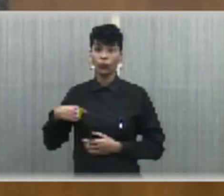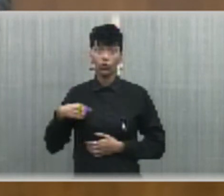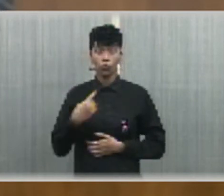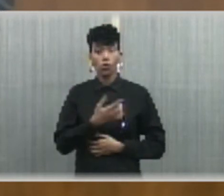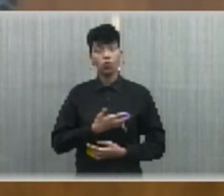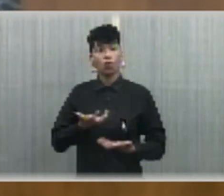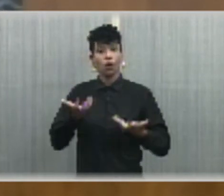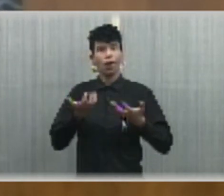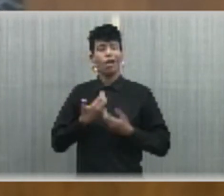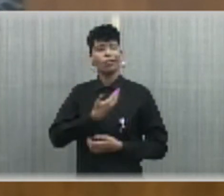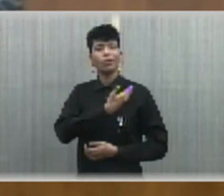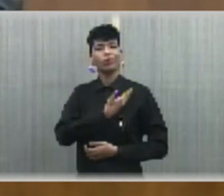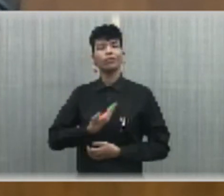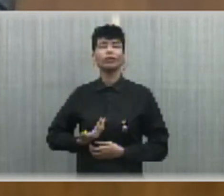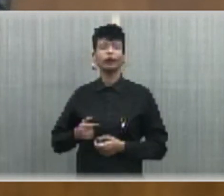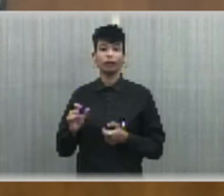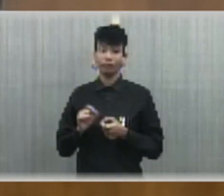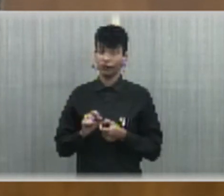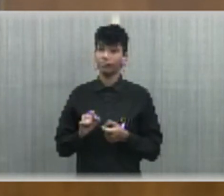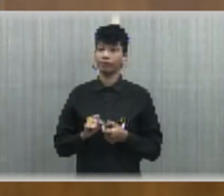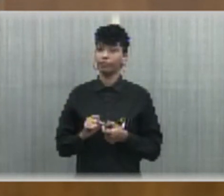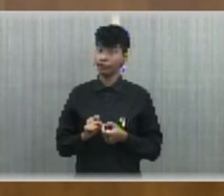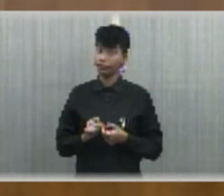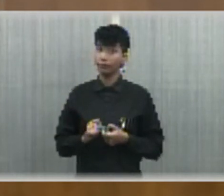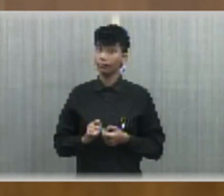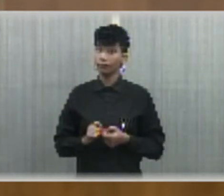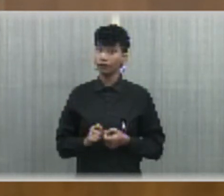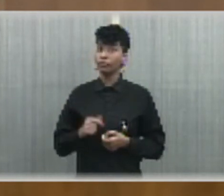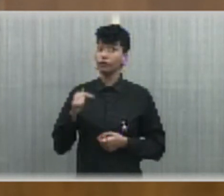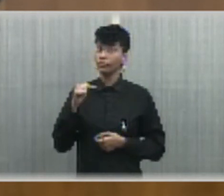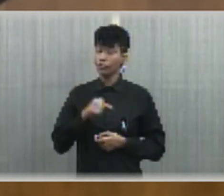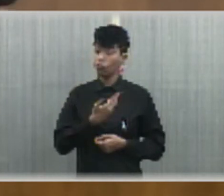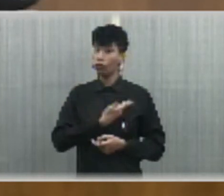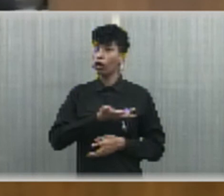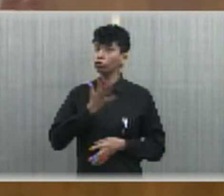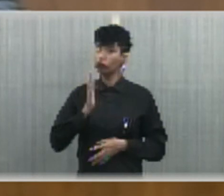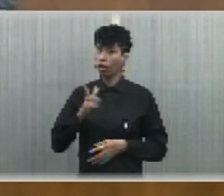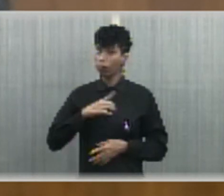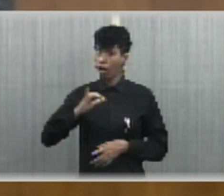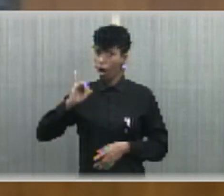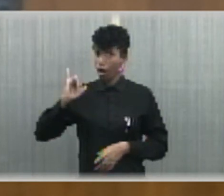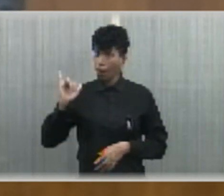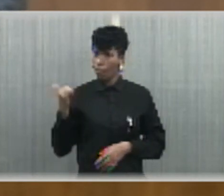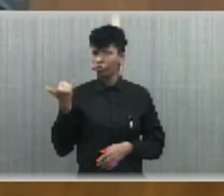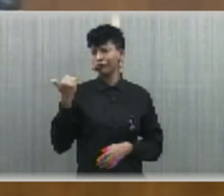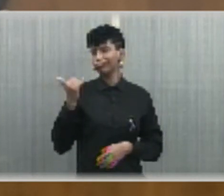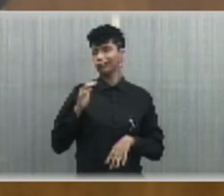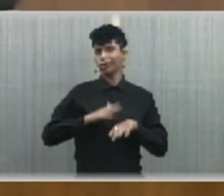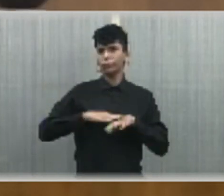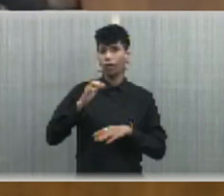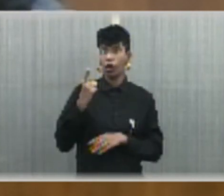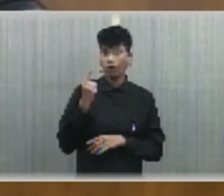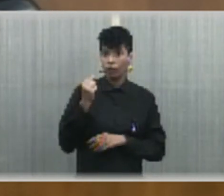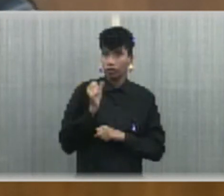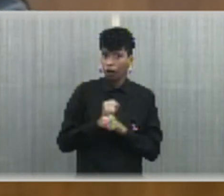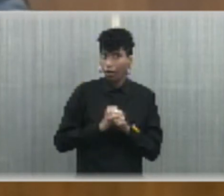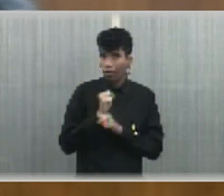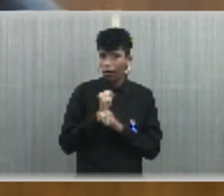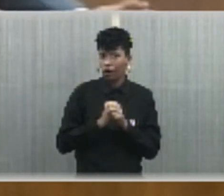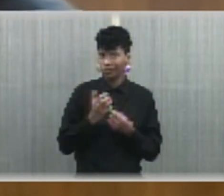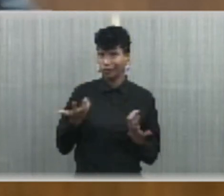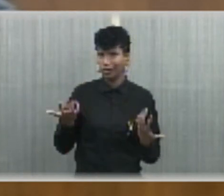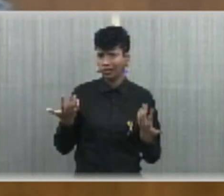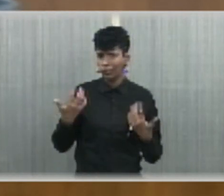de um governo. Olha que esse governo já teve oportunidade demais. 20 anos não